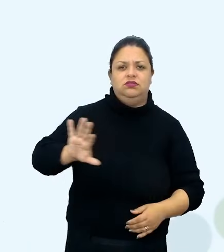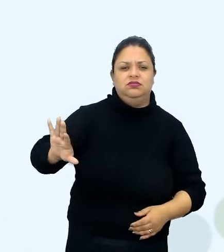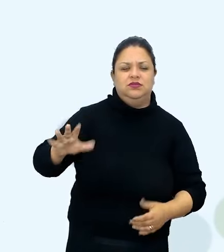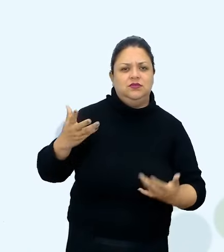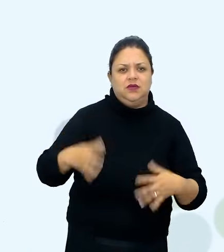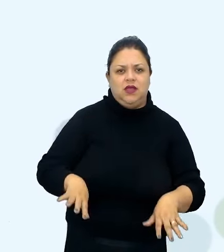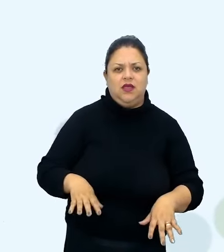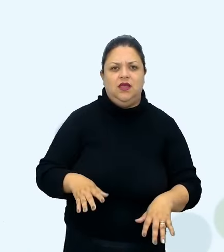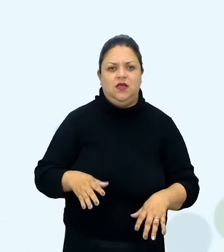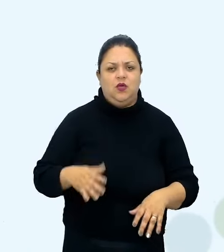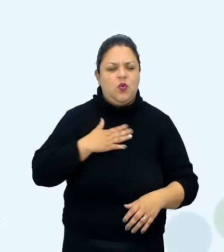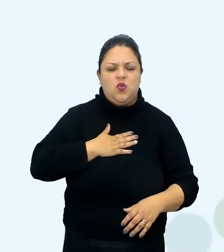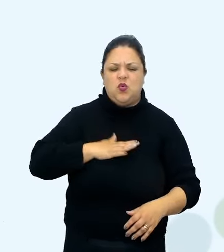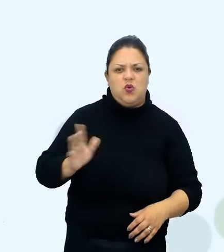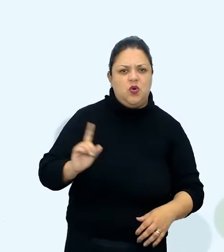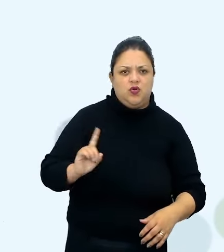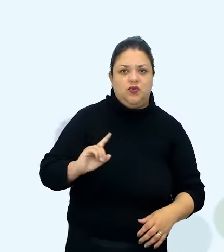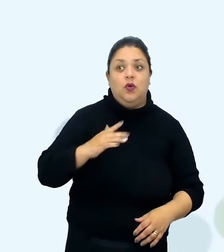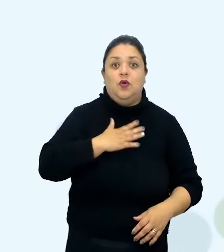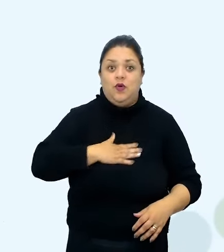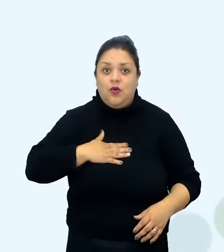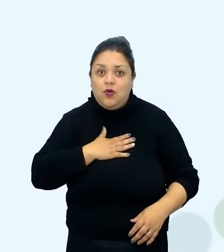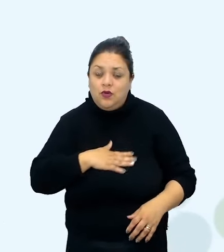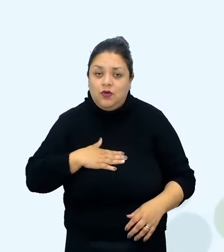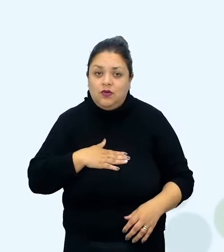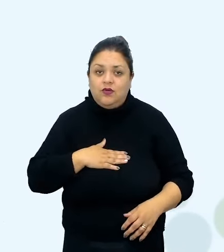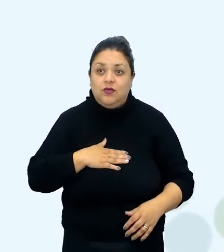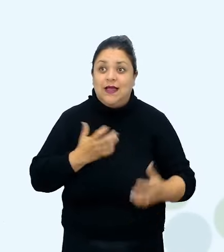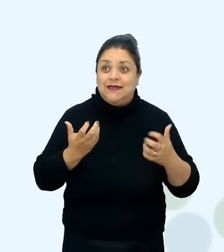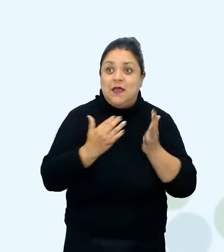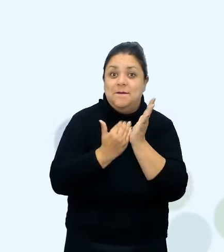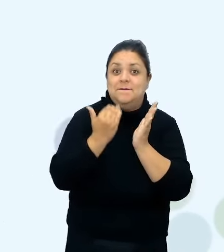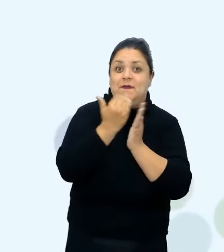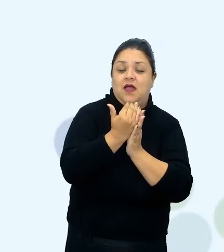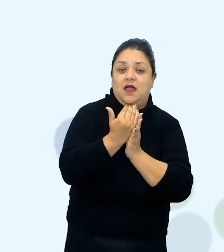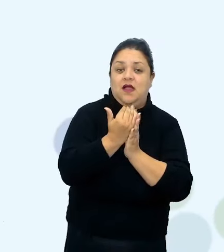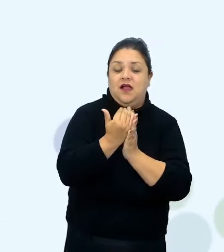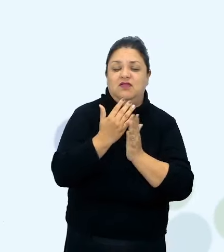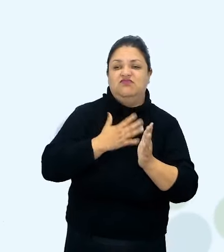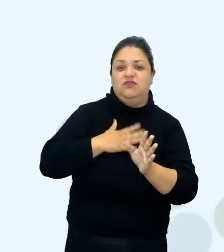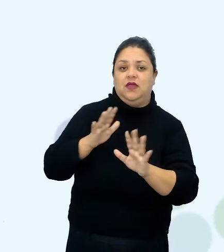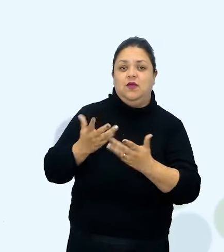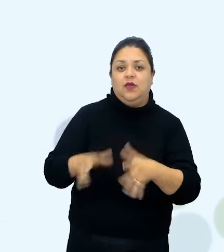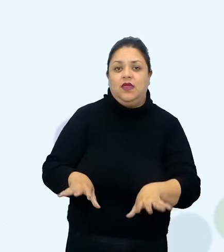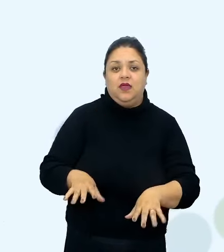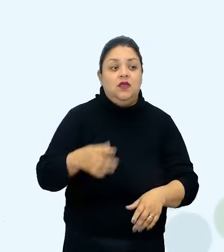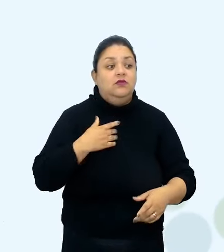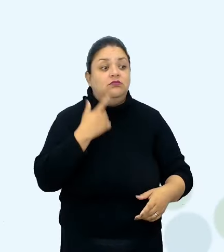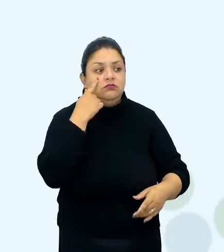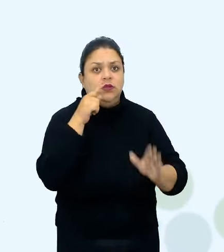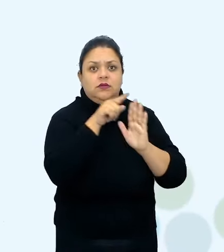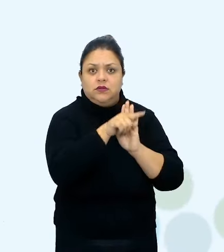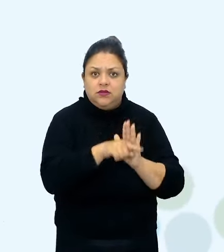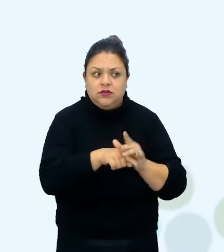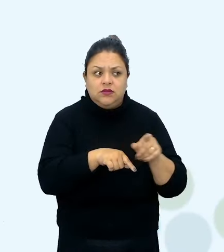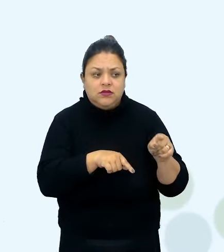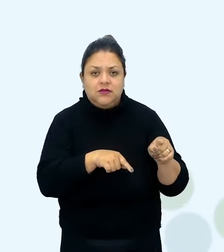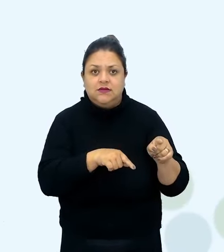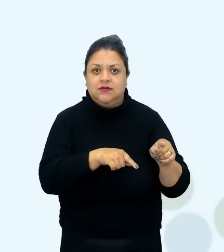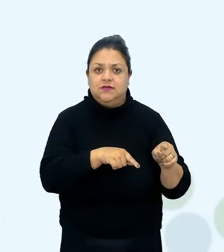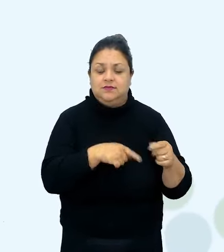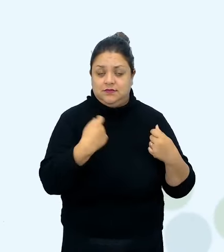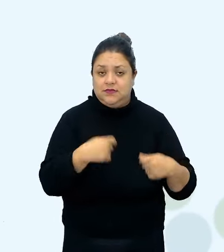estou gostando, eu estou gostando, eu quero mais, né? O que eu estou querendo dizer, né? E tem